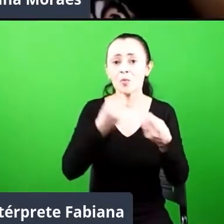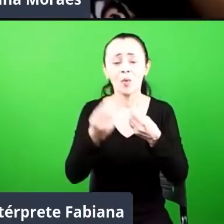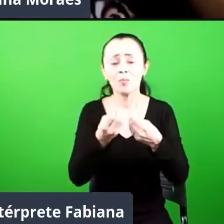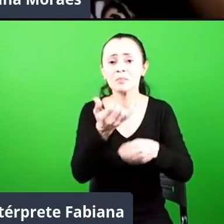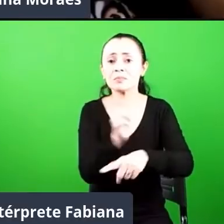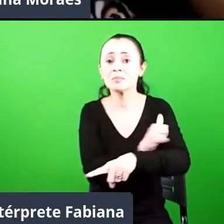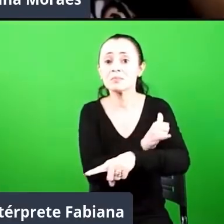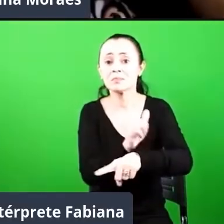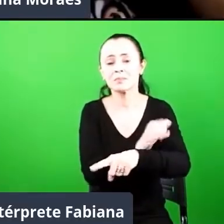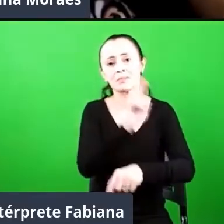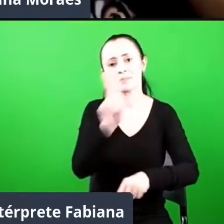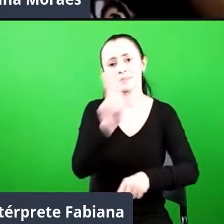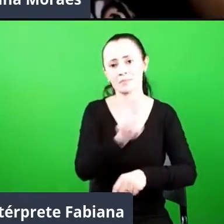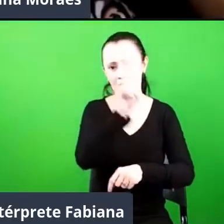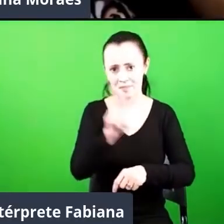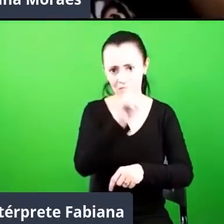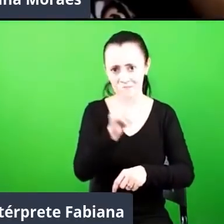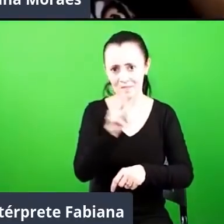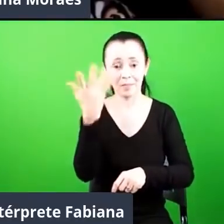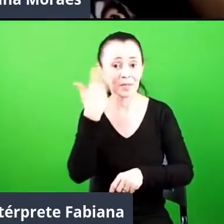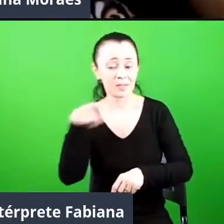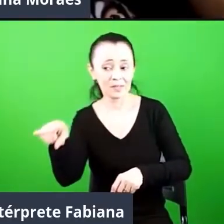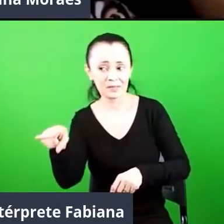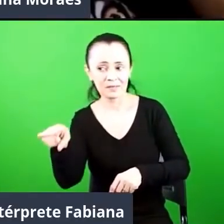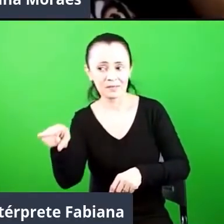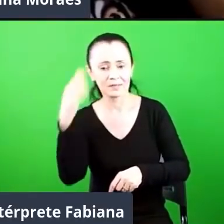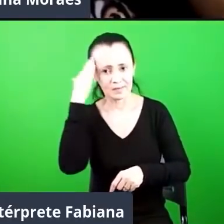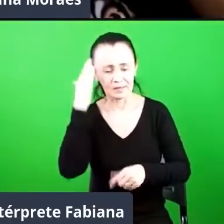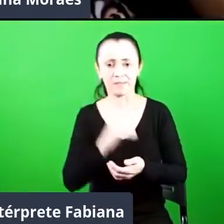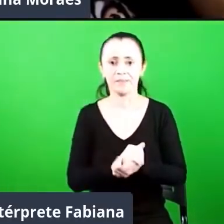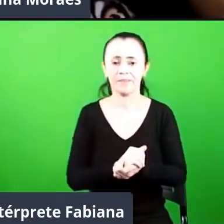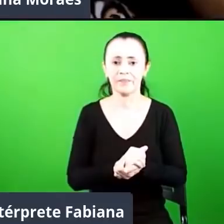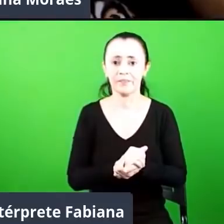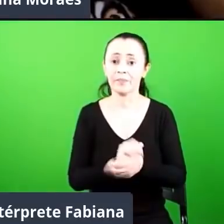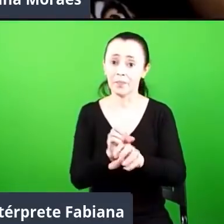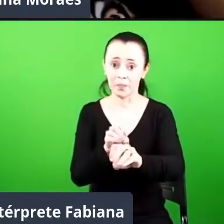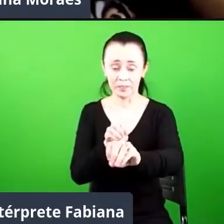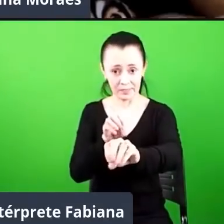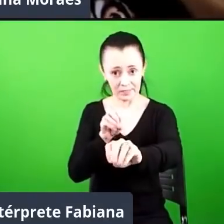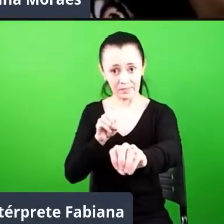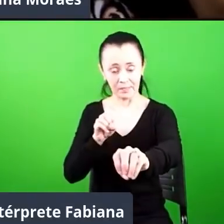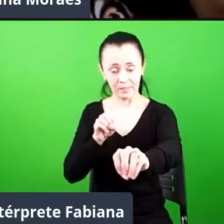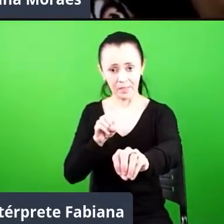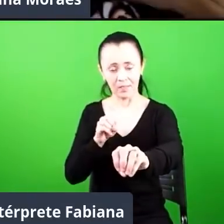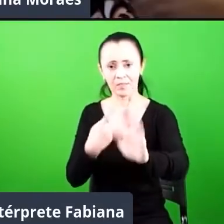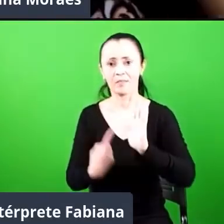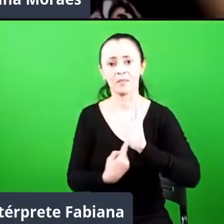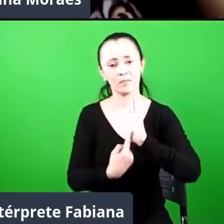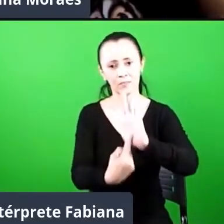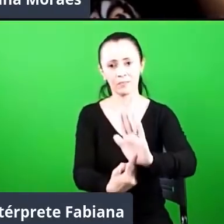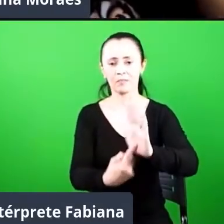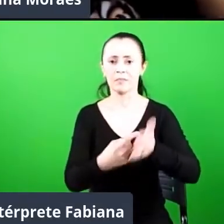né? Bom, finalizando, tá, meninas? O ensino remoto, ele revela, né, no